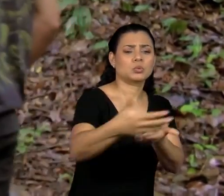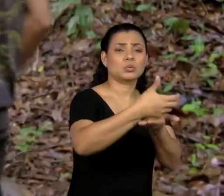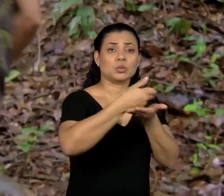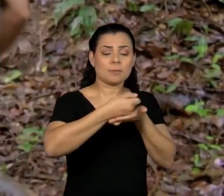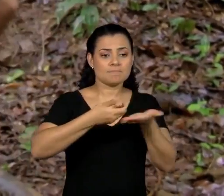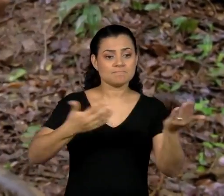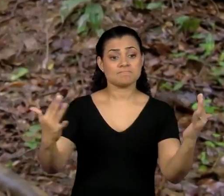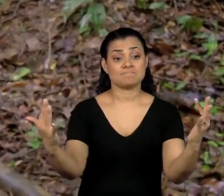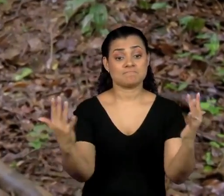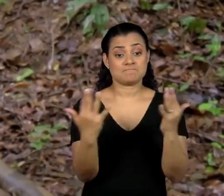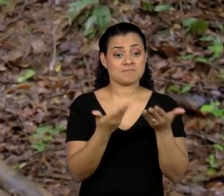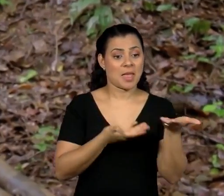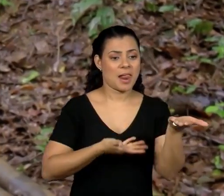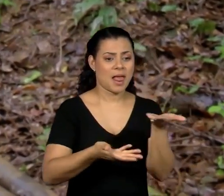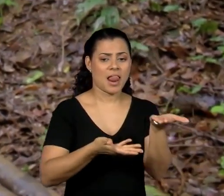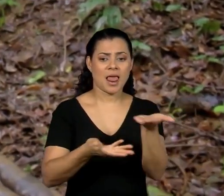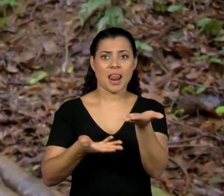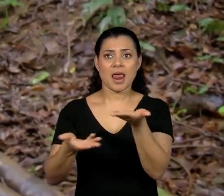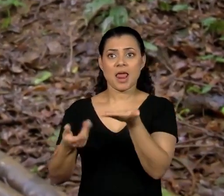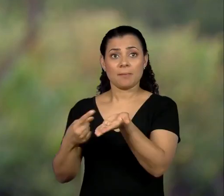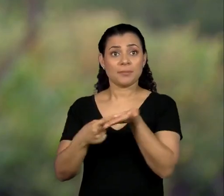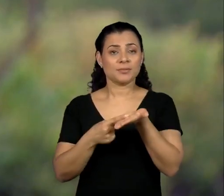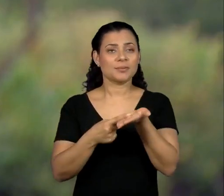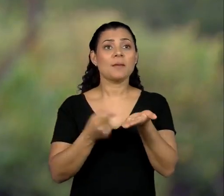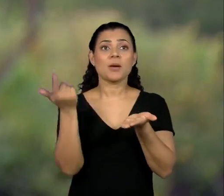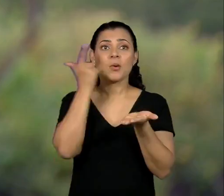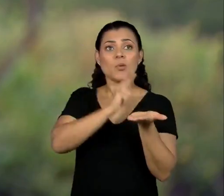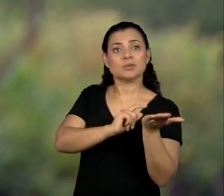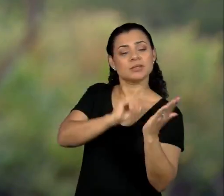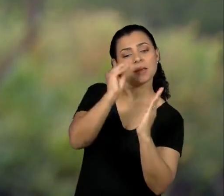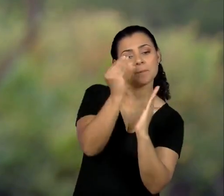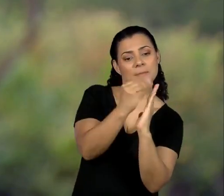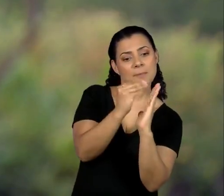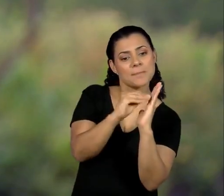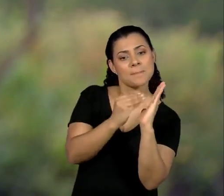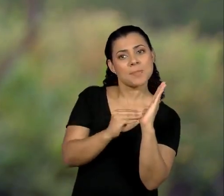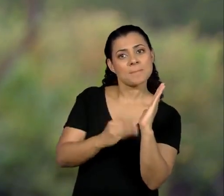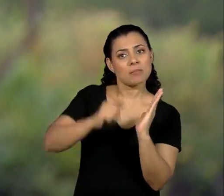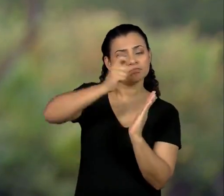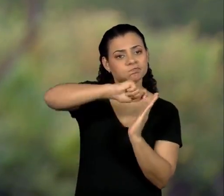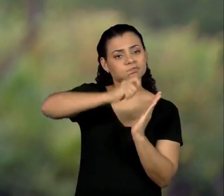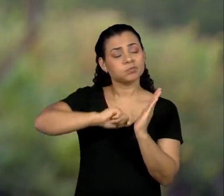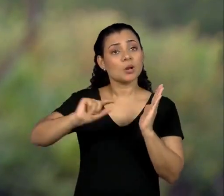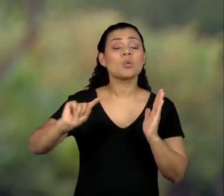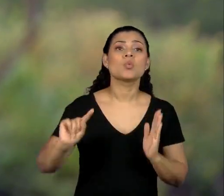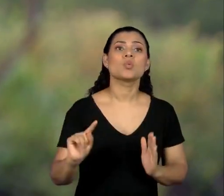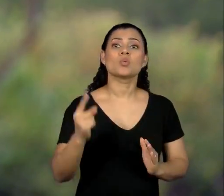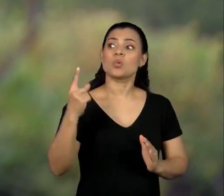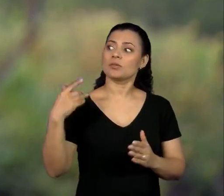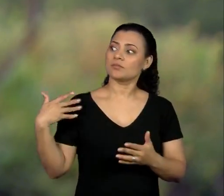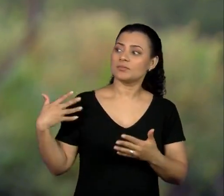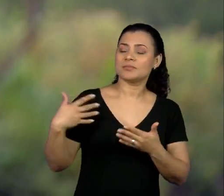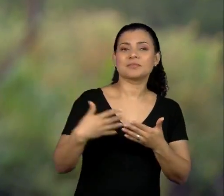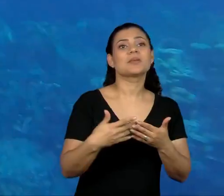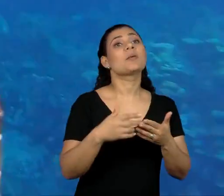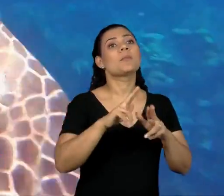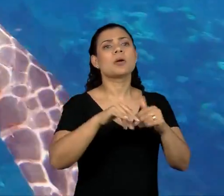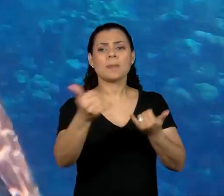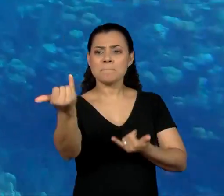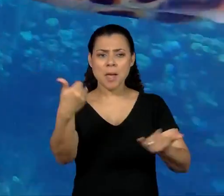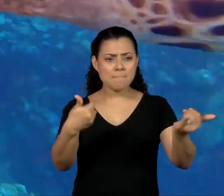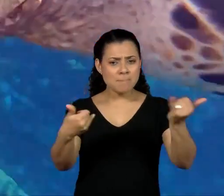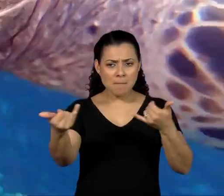comunidades tradicionais para construir um capítulo único a partir das narrativas deles.